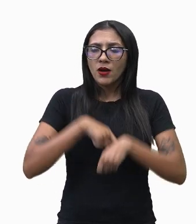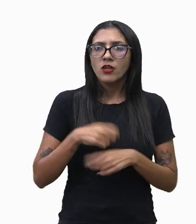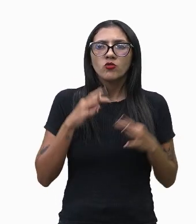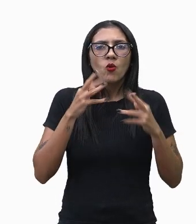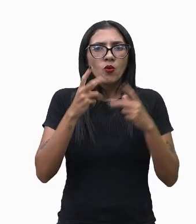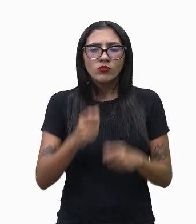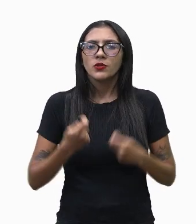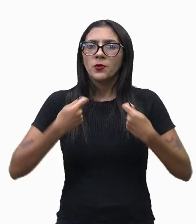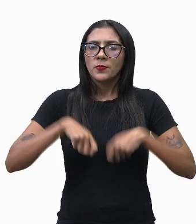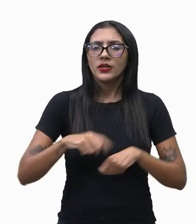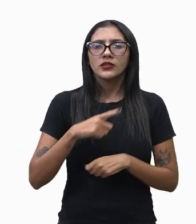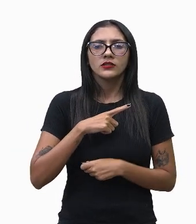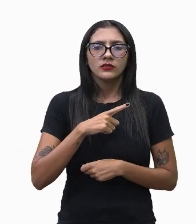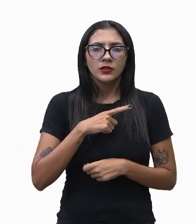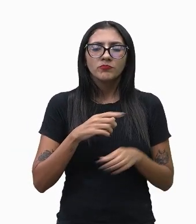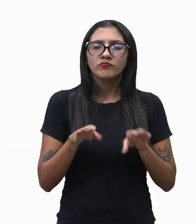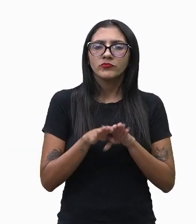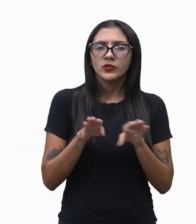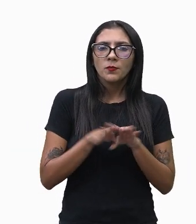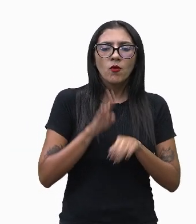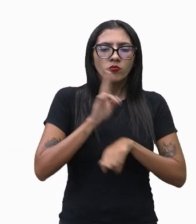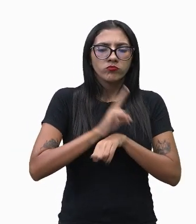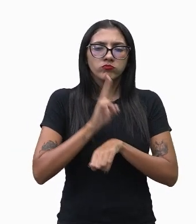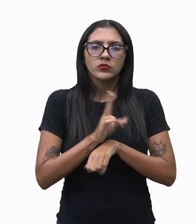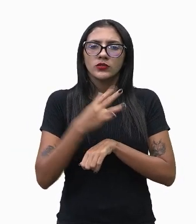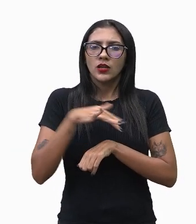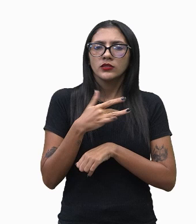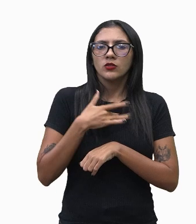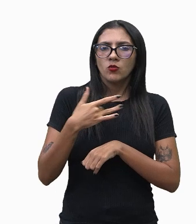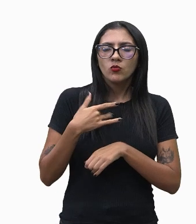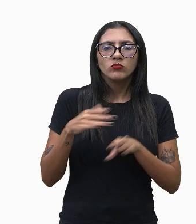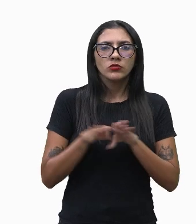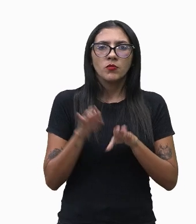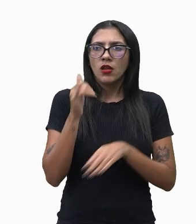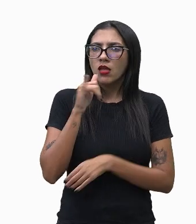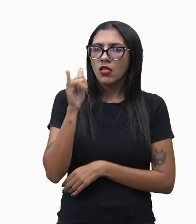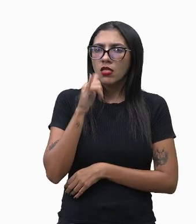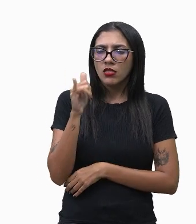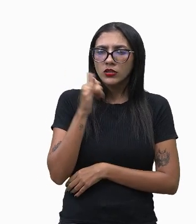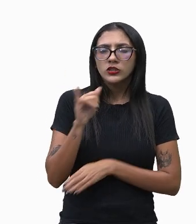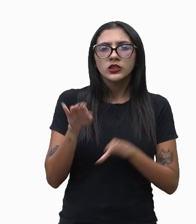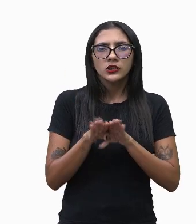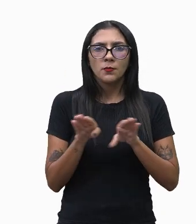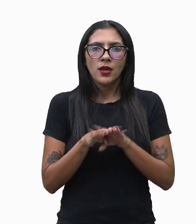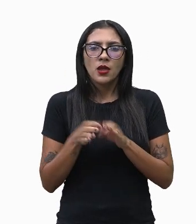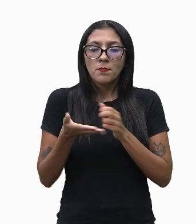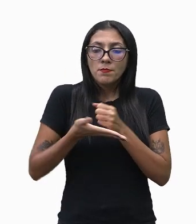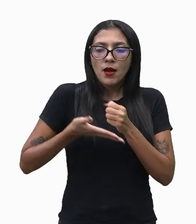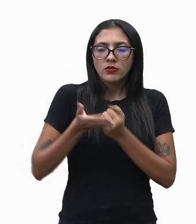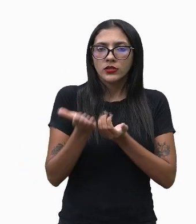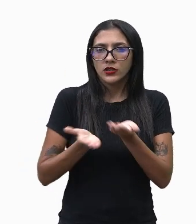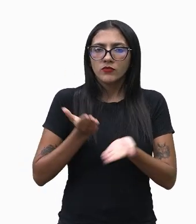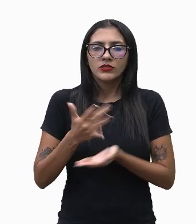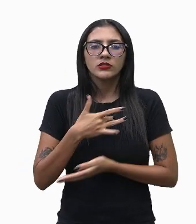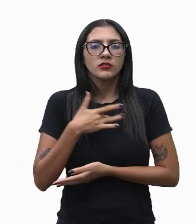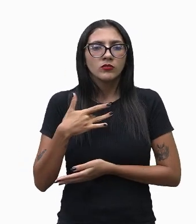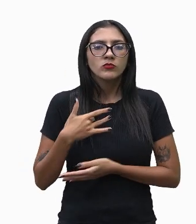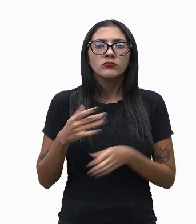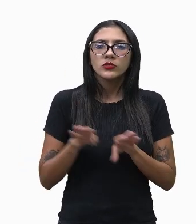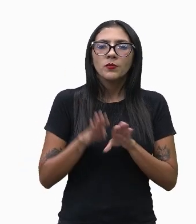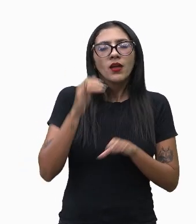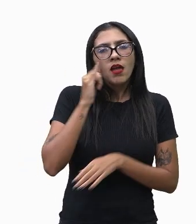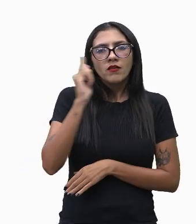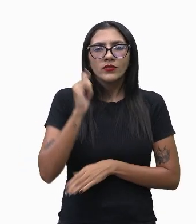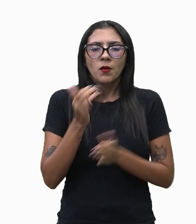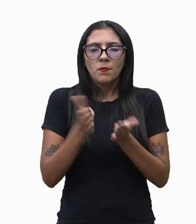saneamento básico, né, a questão da energia e ao serviço de saúde, a necessidade de combater a pobreza,